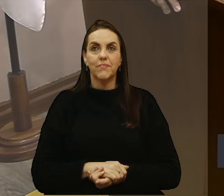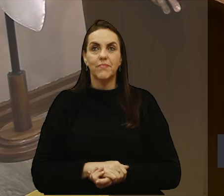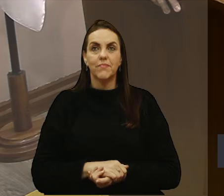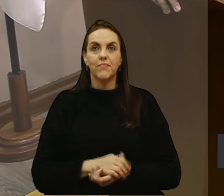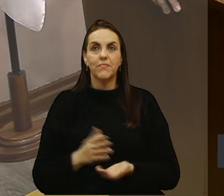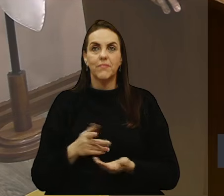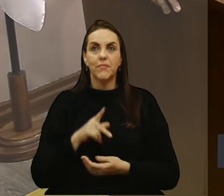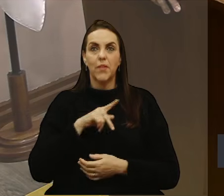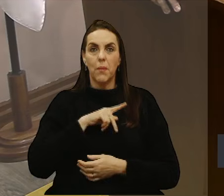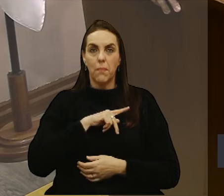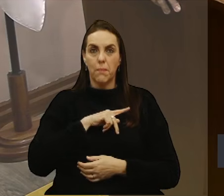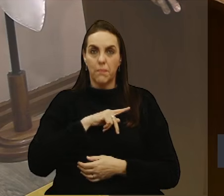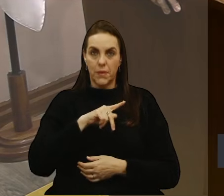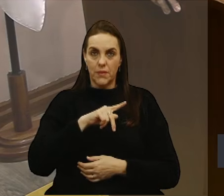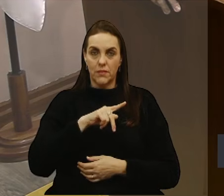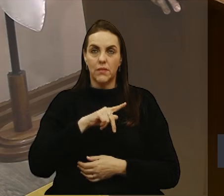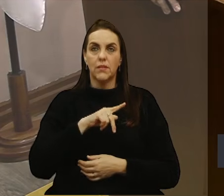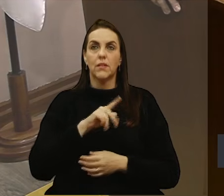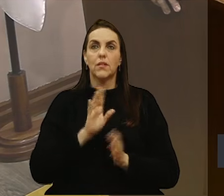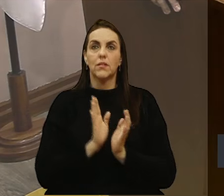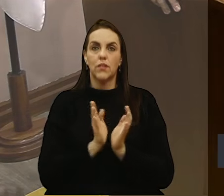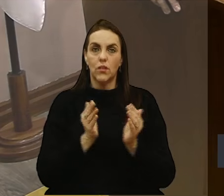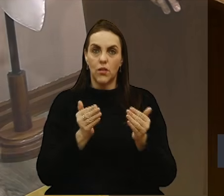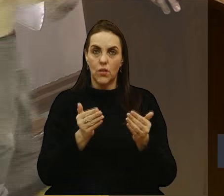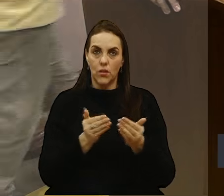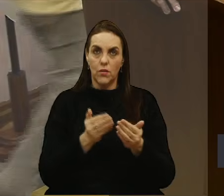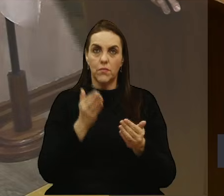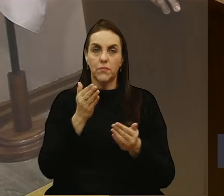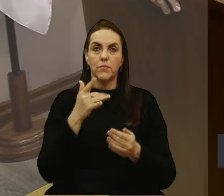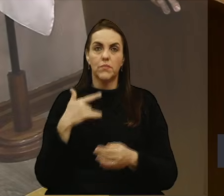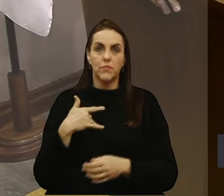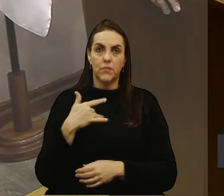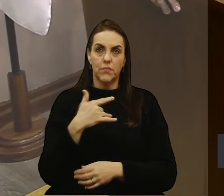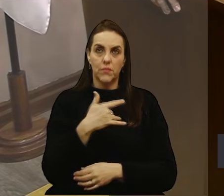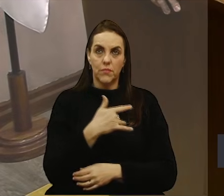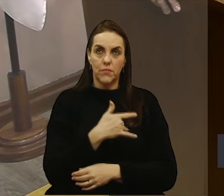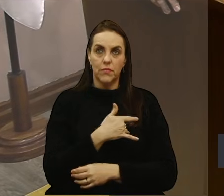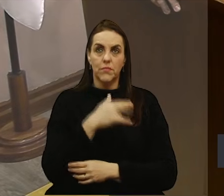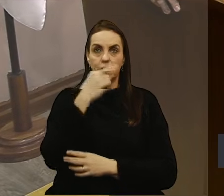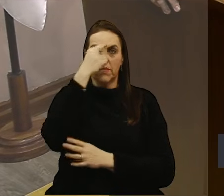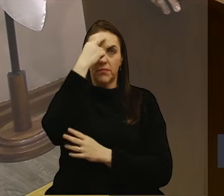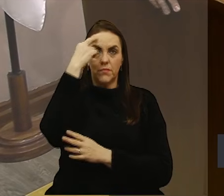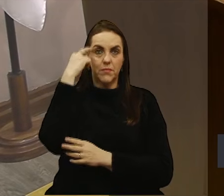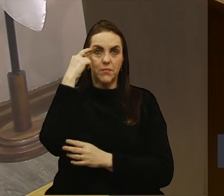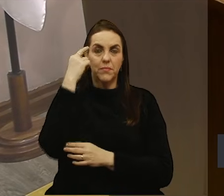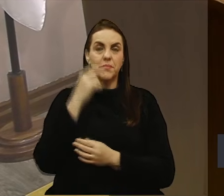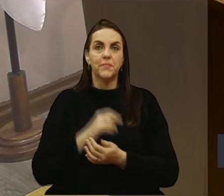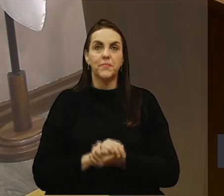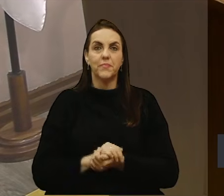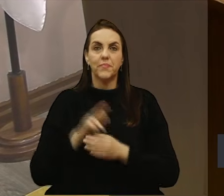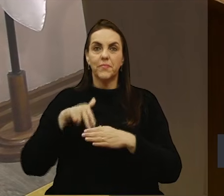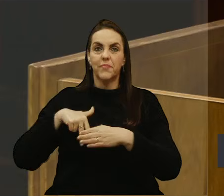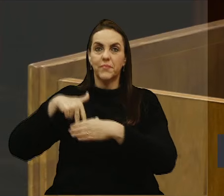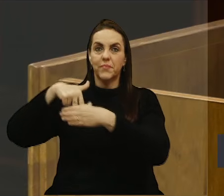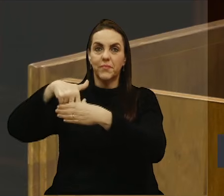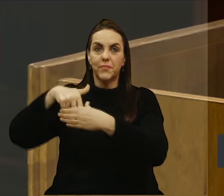presidente da Comissão de Saúde, vereador Rafael Bueno. Errei, profetizei. Segue com a palavra da tribuna.